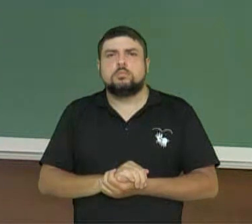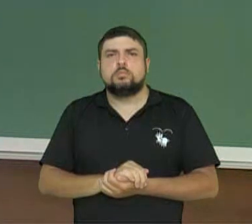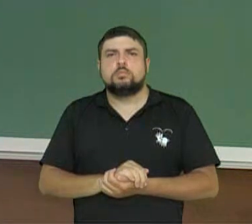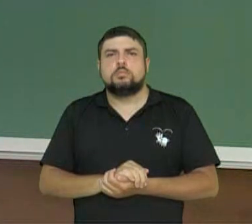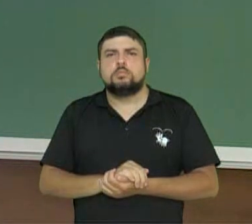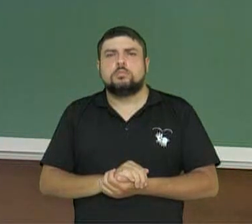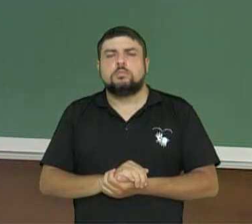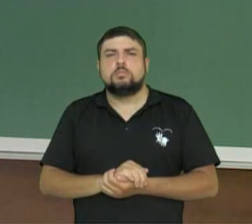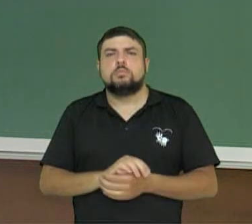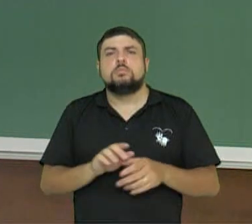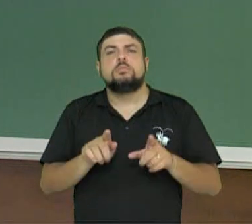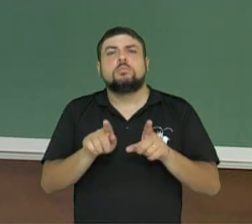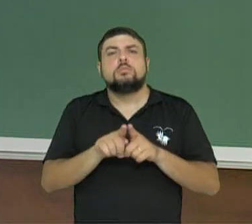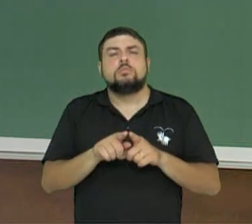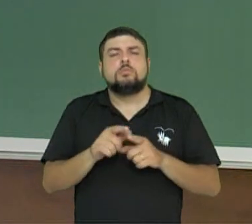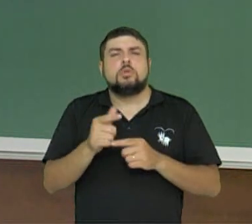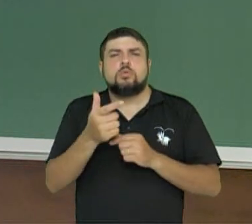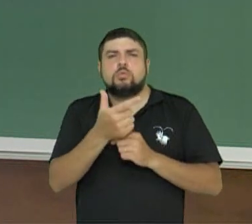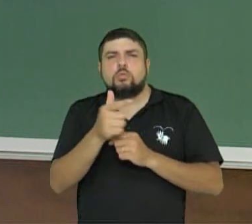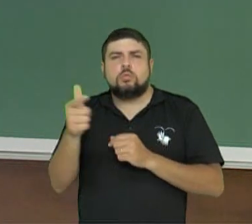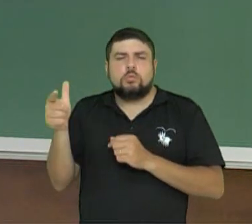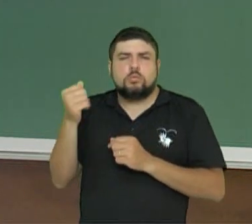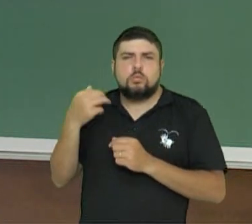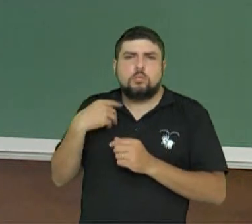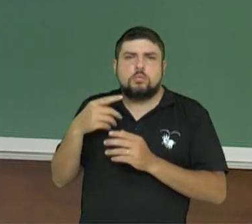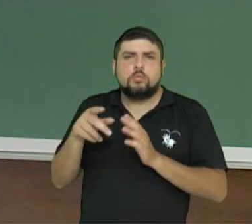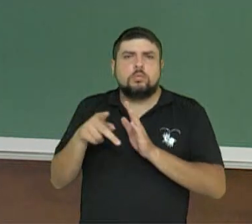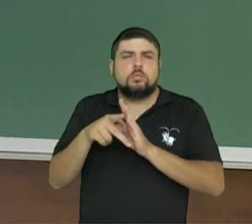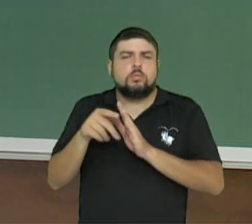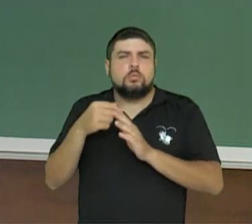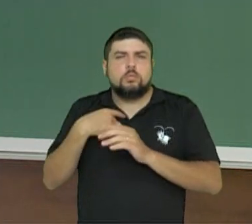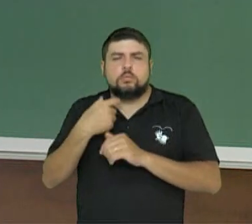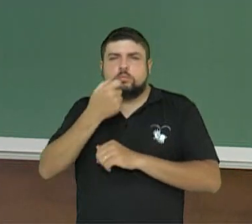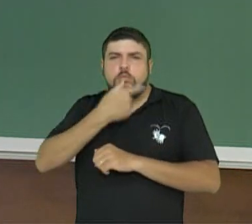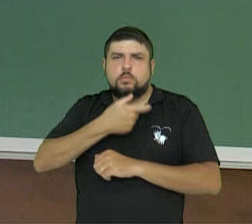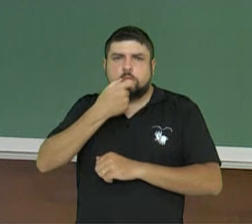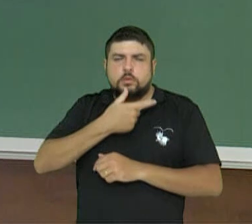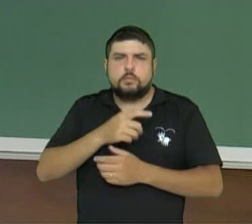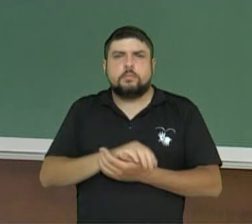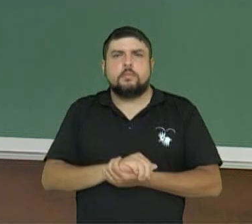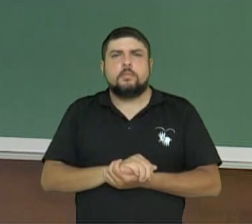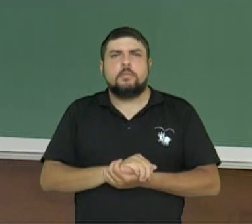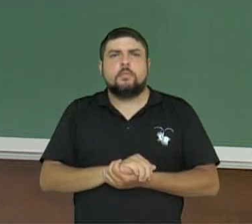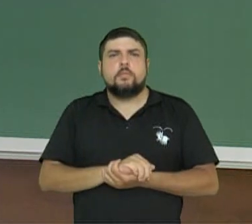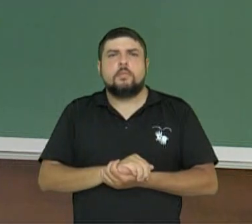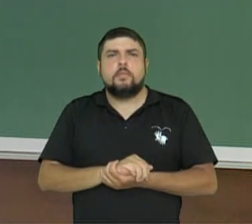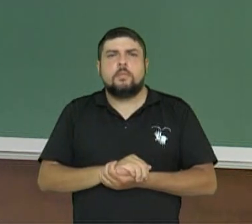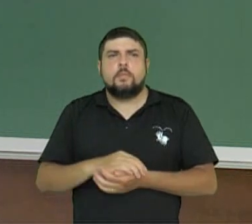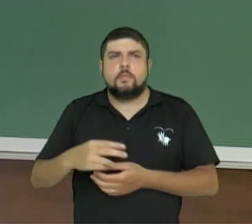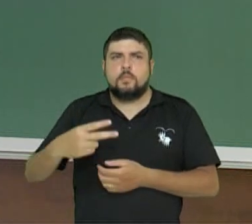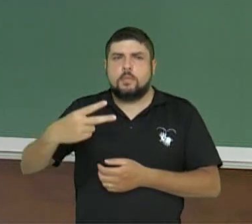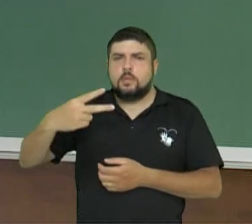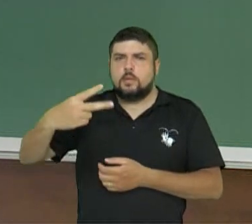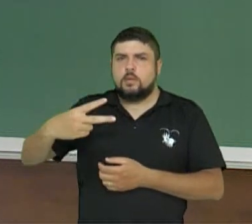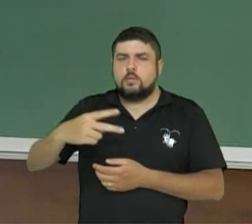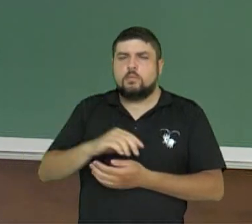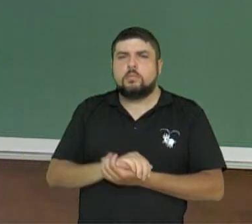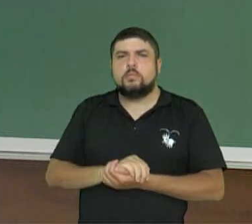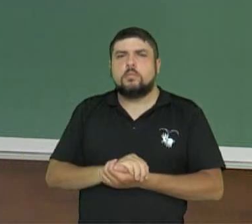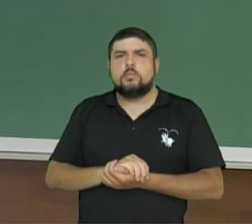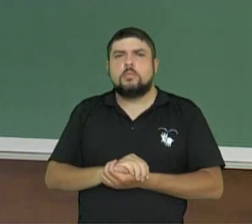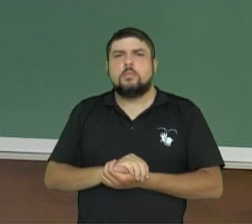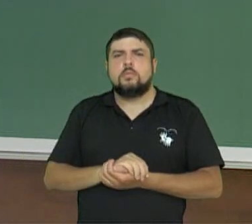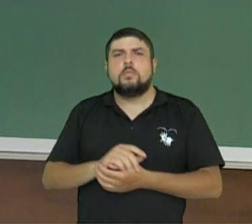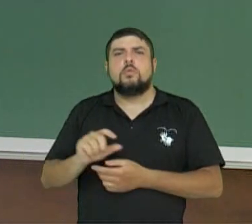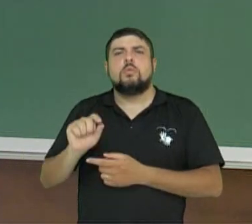outros signos típicos da linguagem cômica. Bien? A segunda que nós temos aqui é do grafite, né? Essa forma de